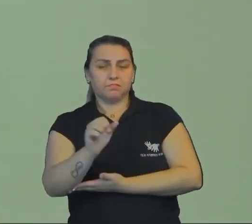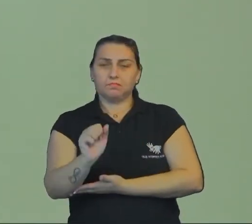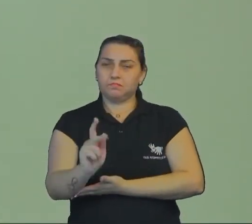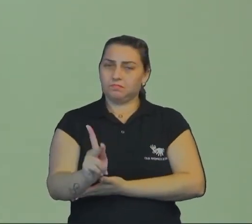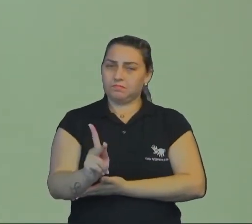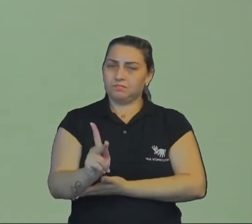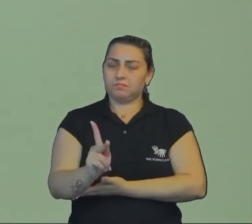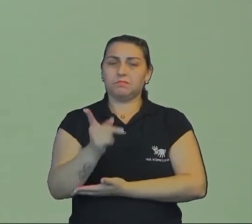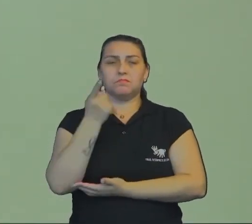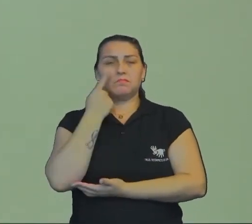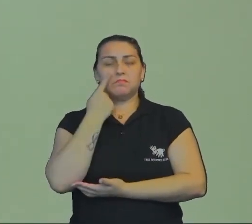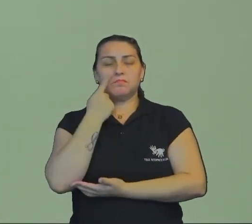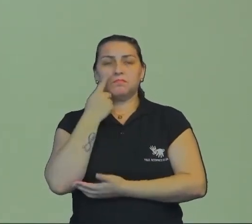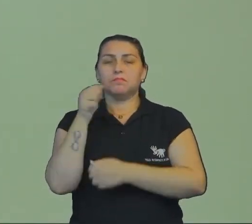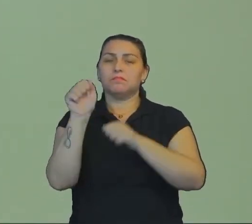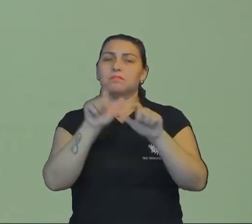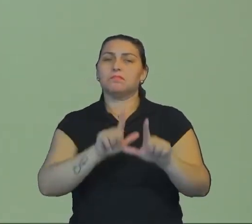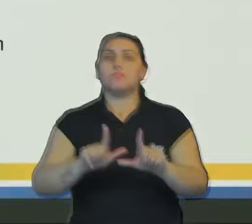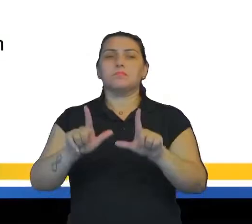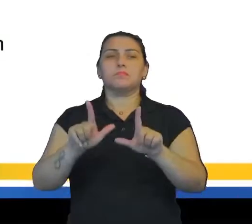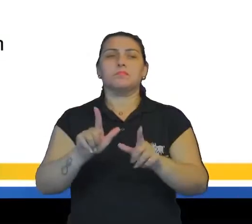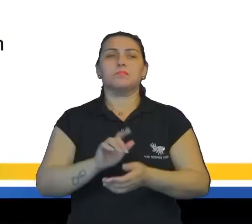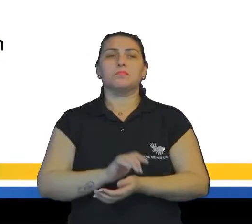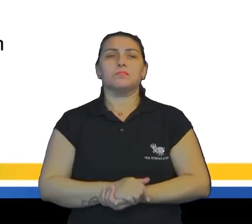ok? Acompanhe comigo na tela.